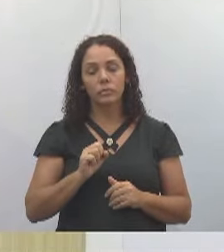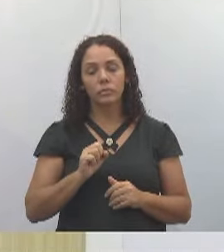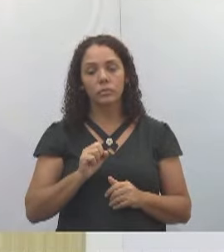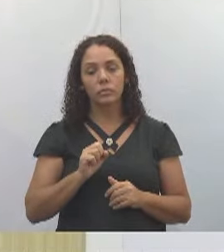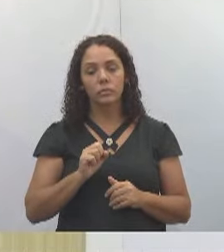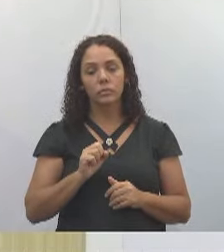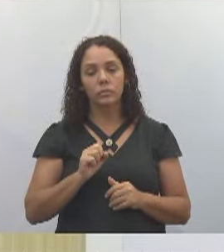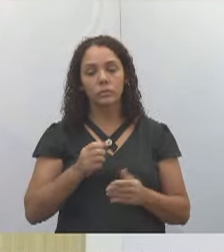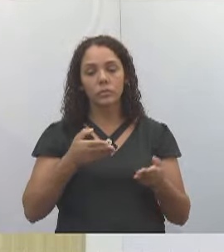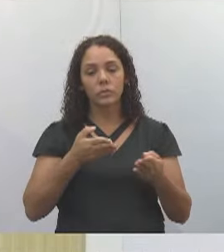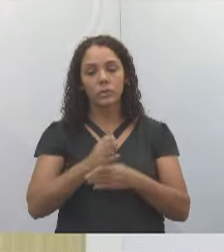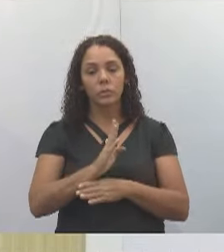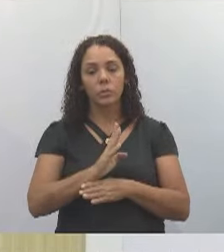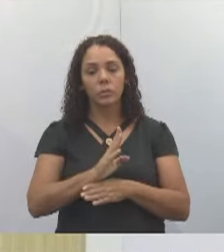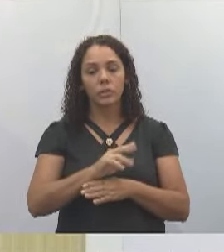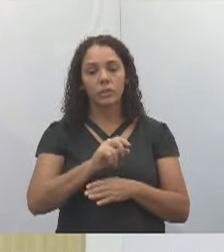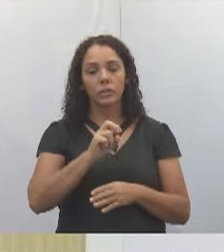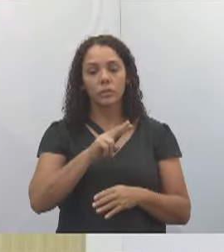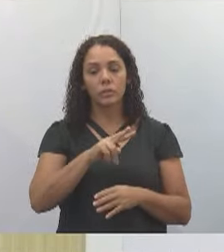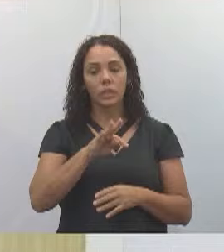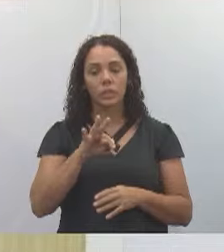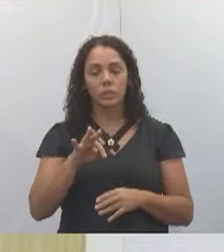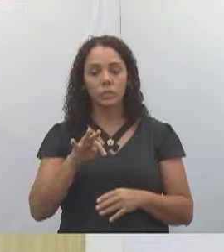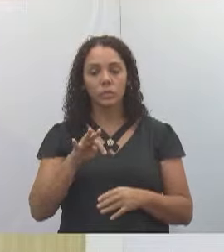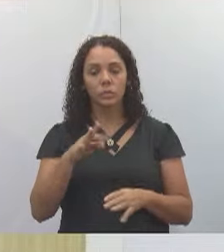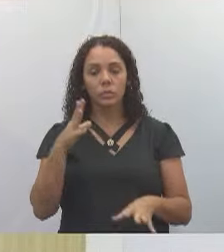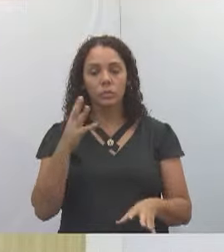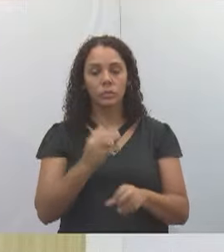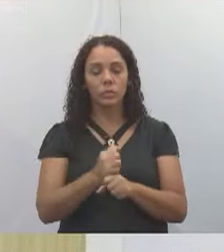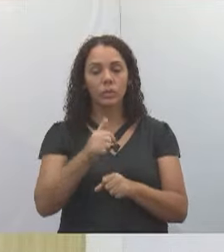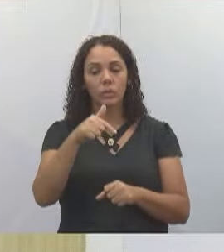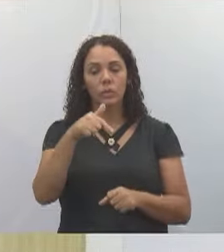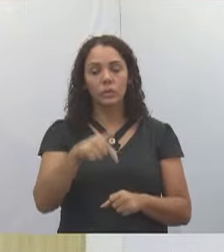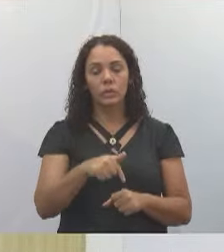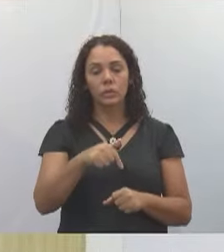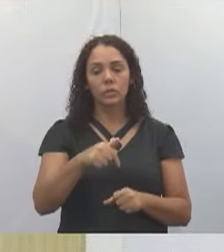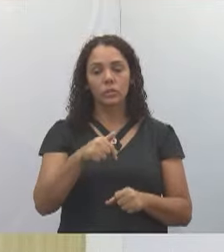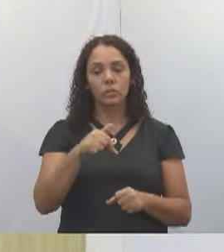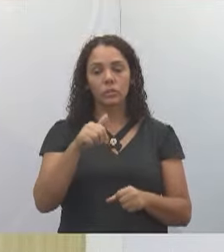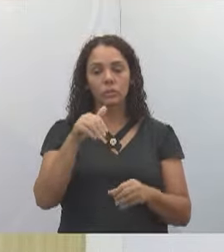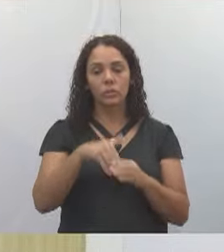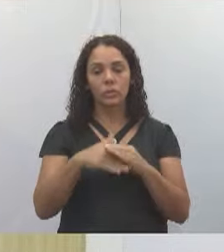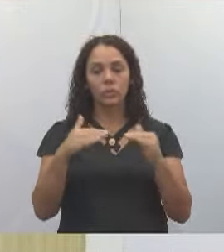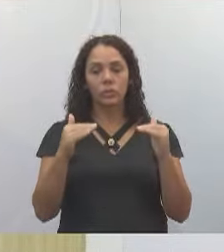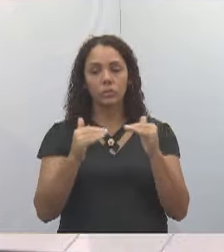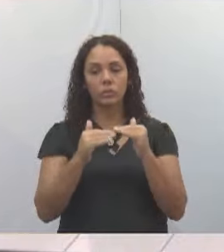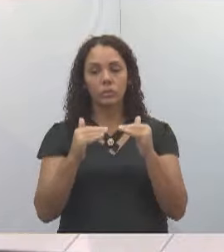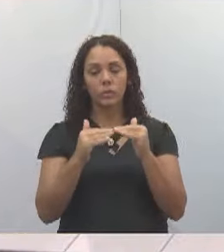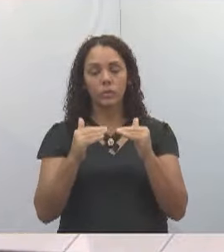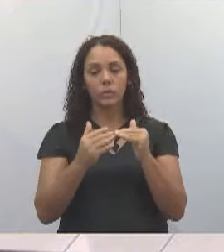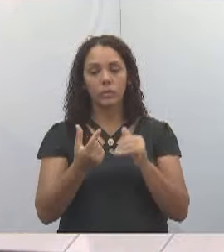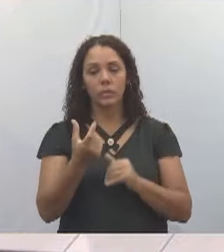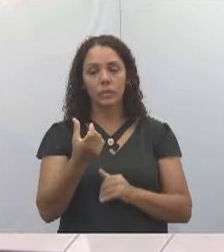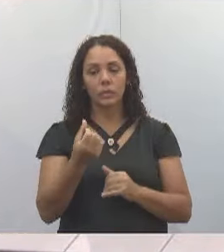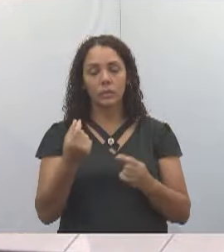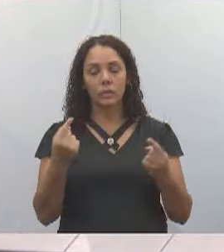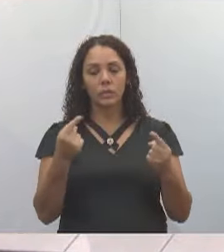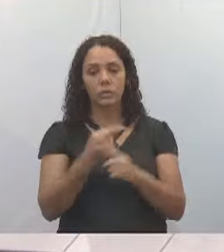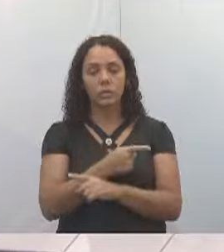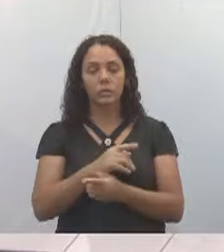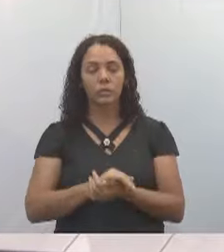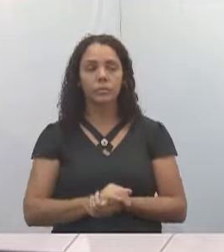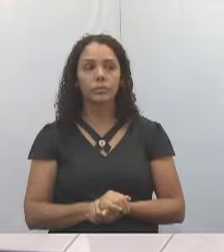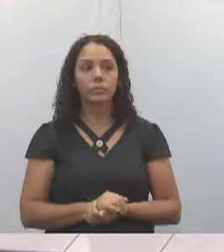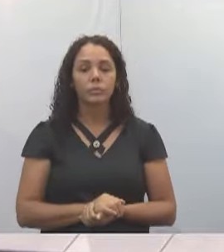foi aprovado por 7 votos favoráveis e 6 votos contrários. Próximo projeto. Discussão única